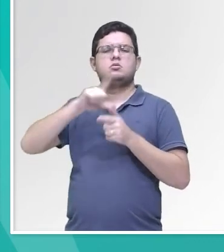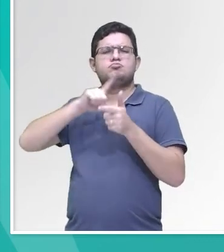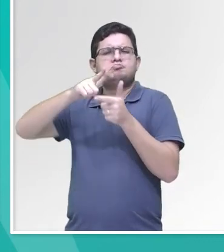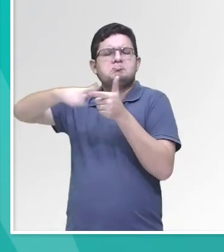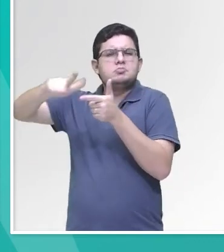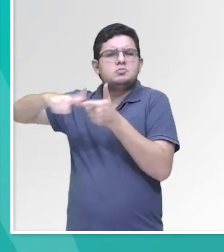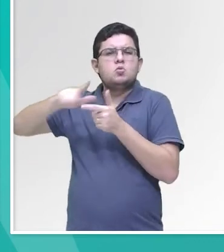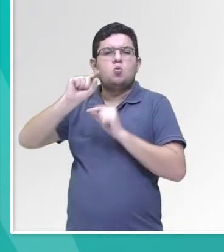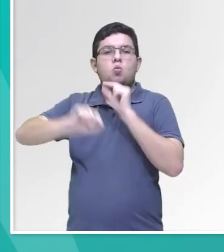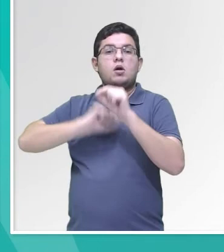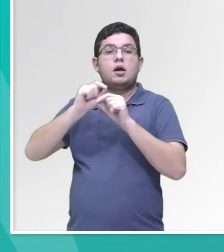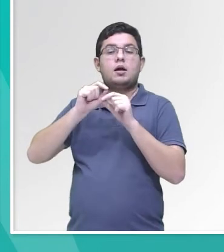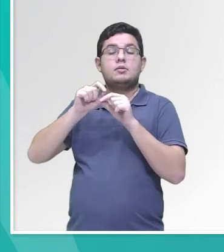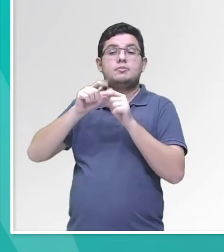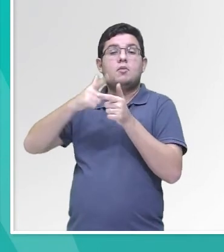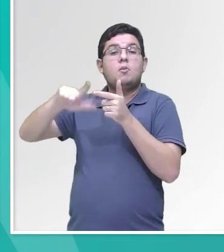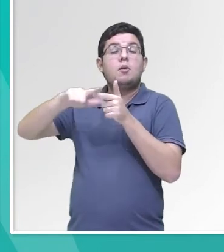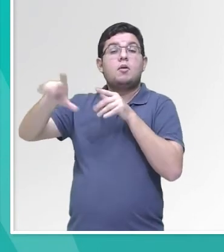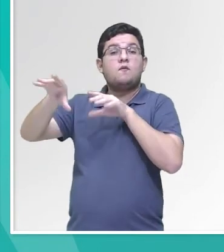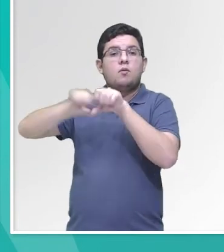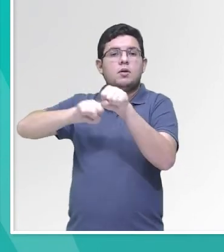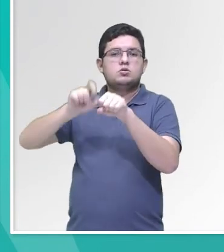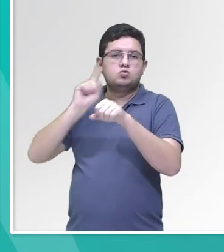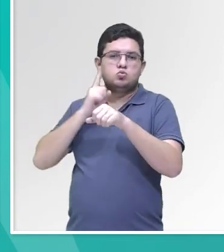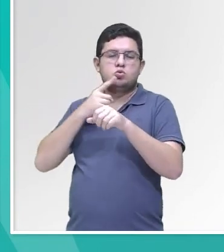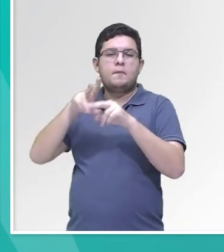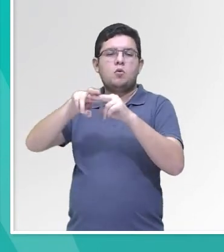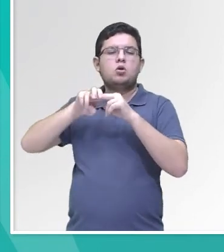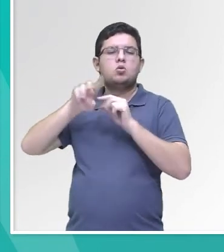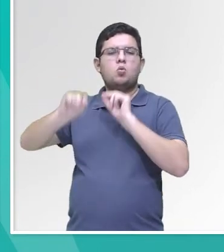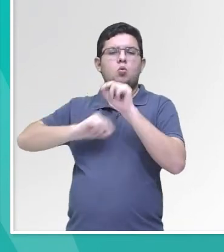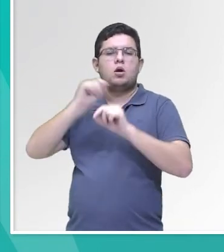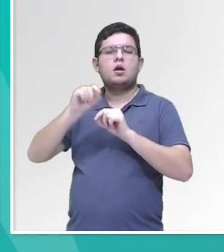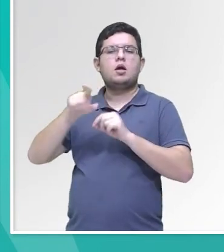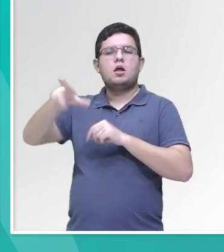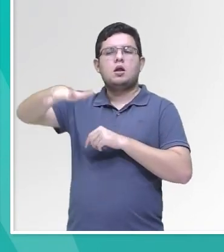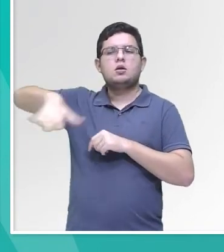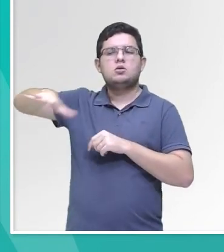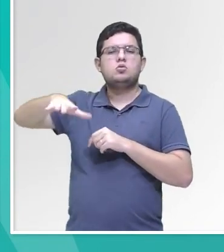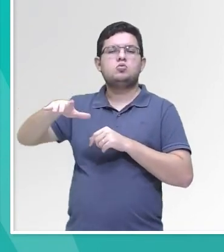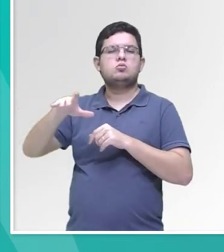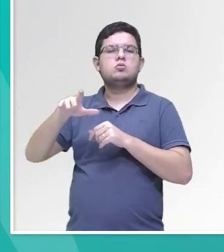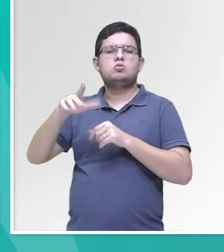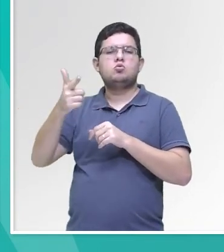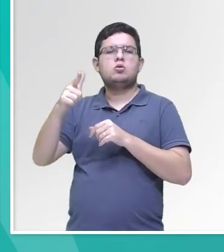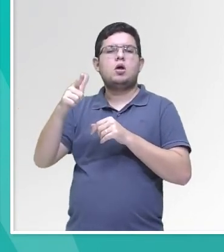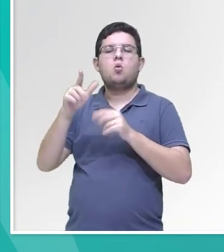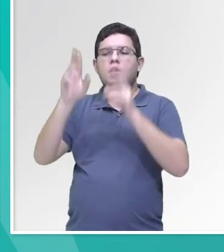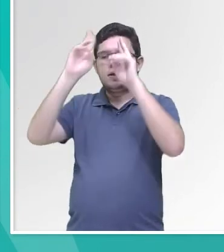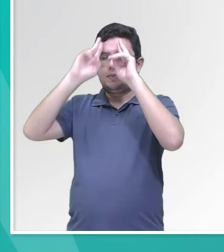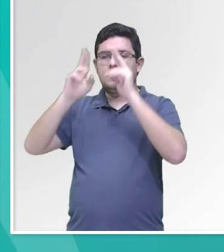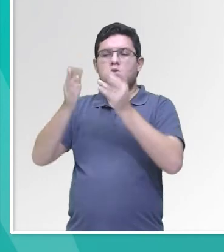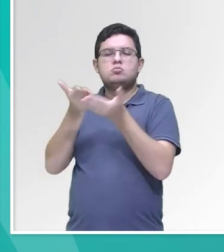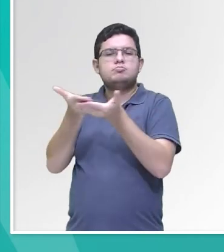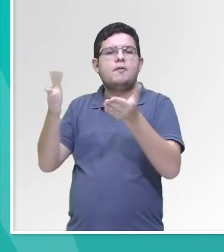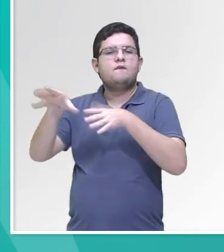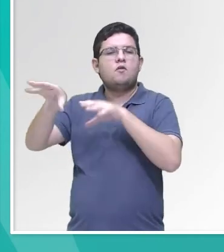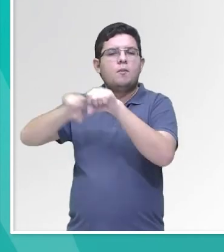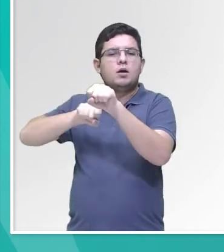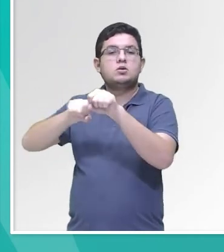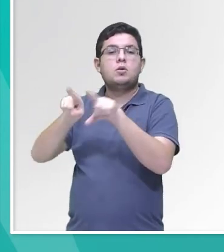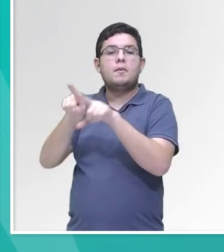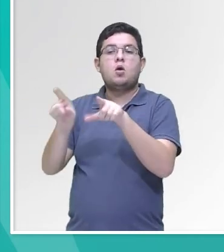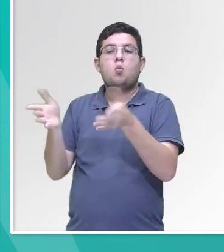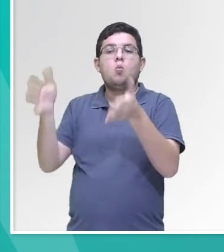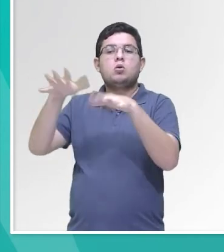em relação à educação dos surdos, porque eles não têm aí uma formação respeitada, não são incluídos no mercado,